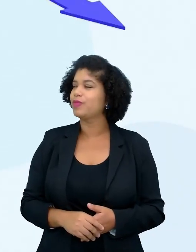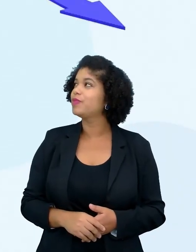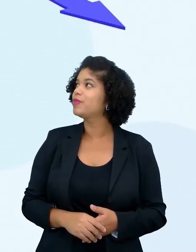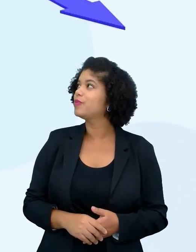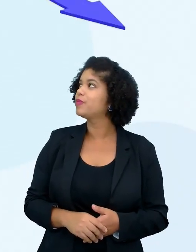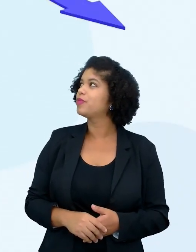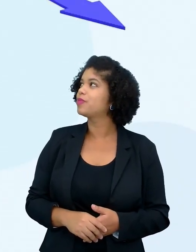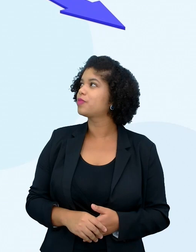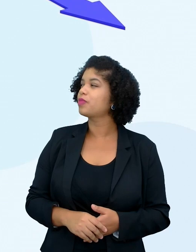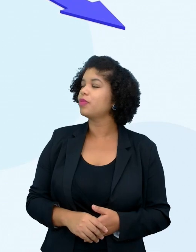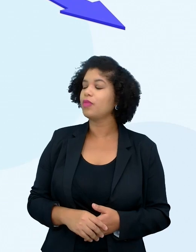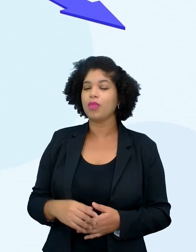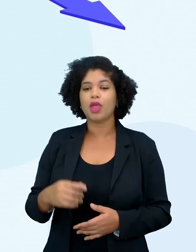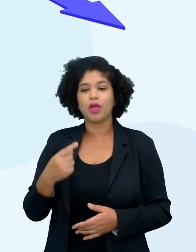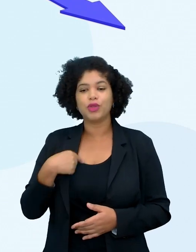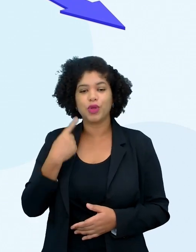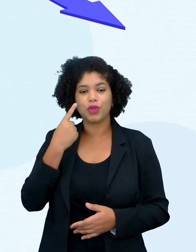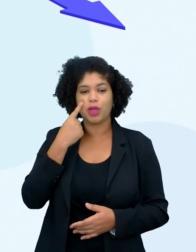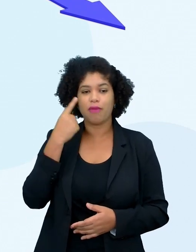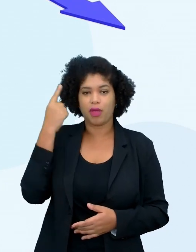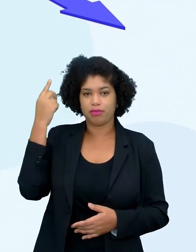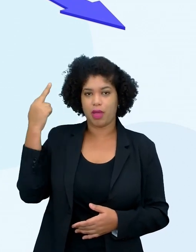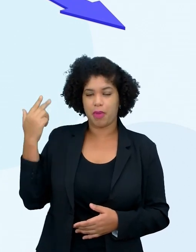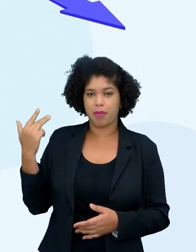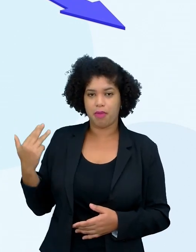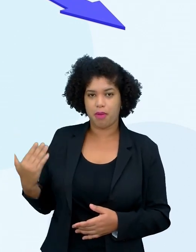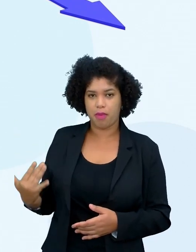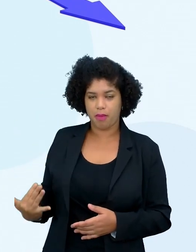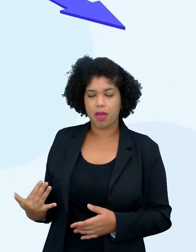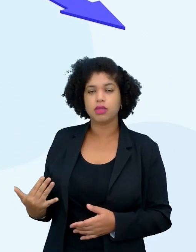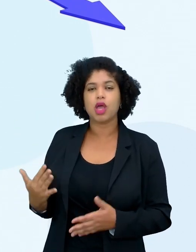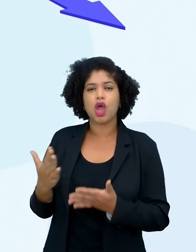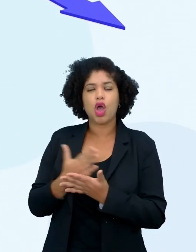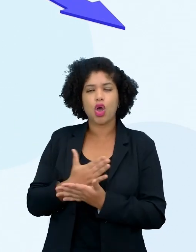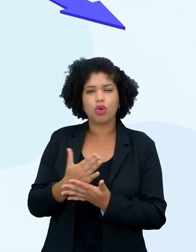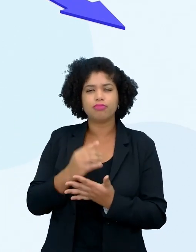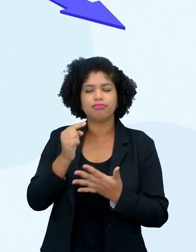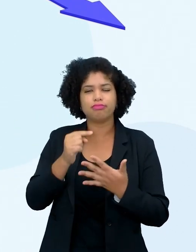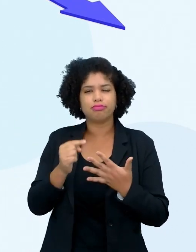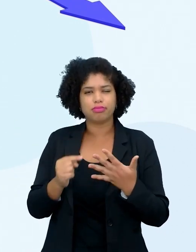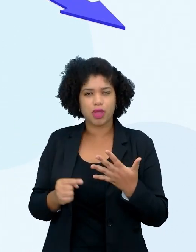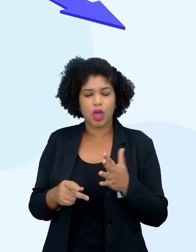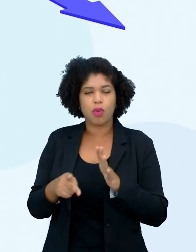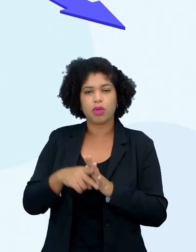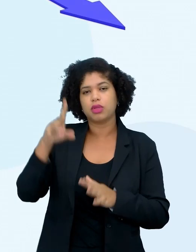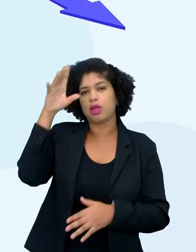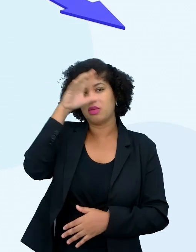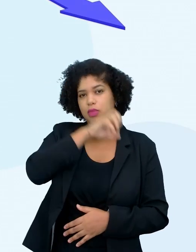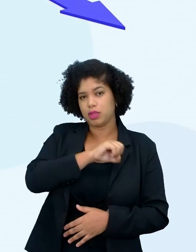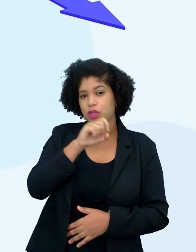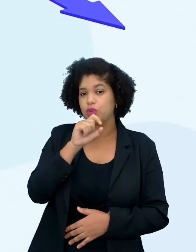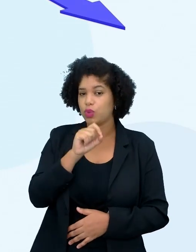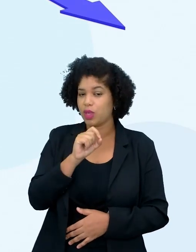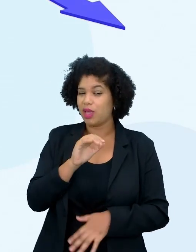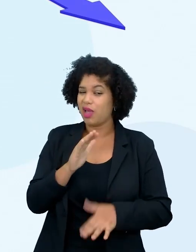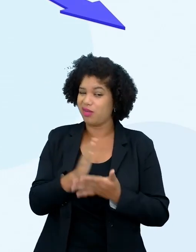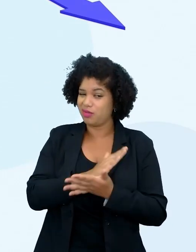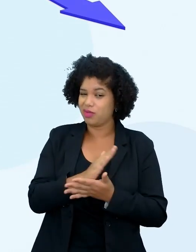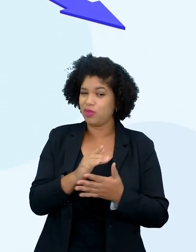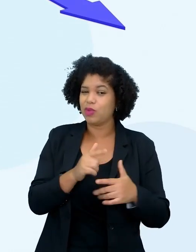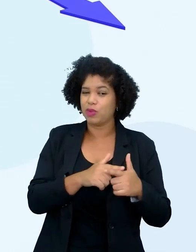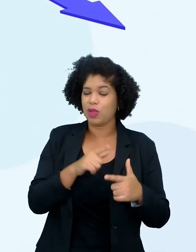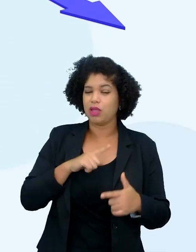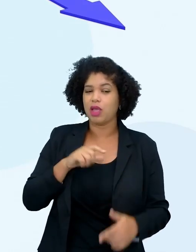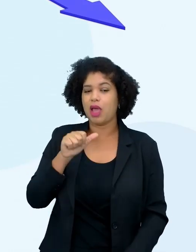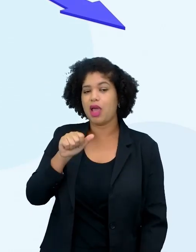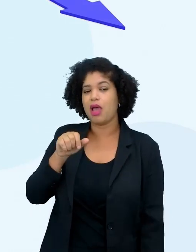Aí, a gente vai falar um pouquinho, então, a gente vai retomar, né, alguns pontos da aprendizagem baseada em problemas da ABP, que foi tratado aí